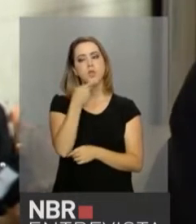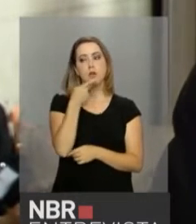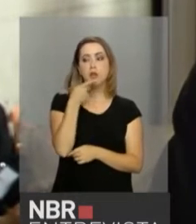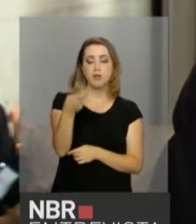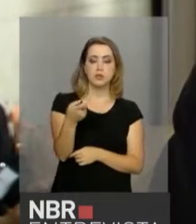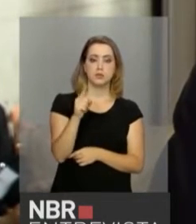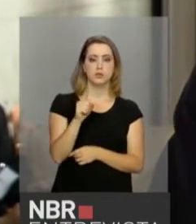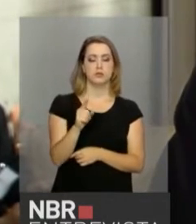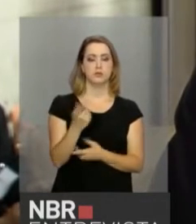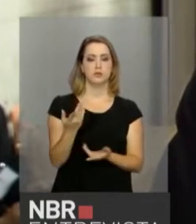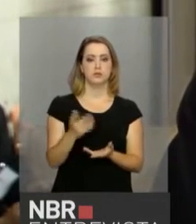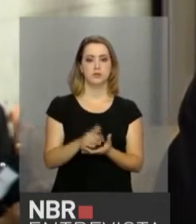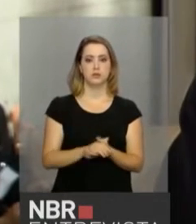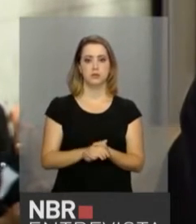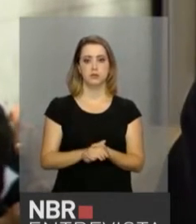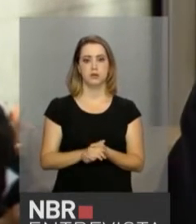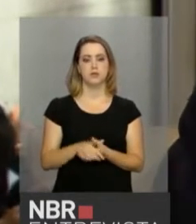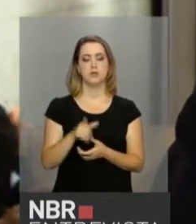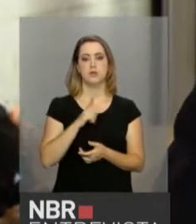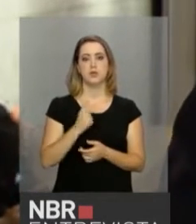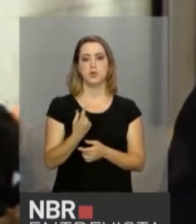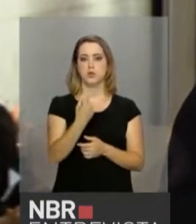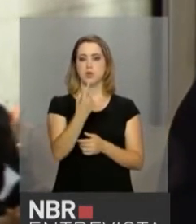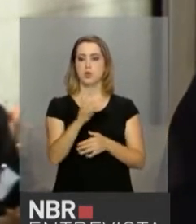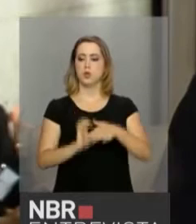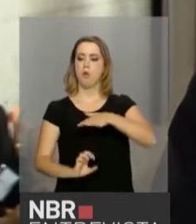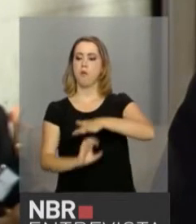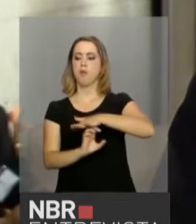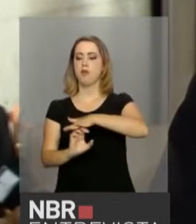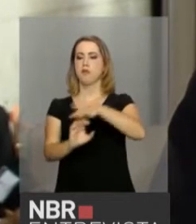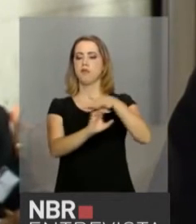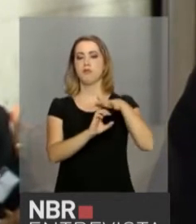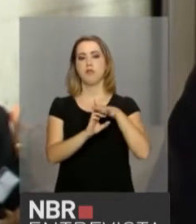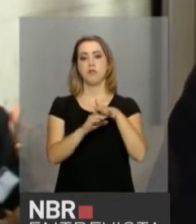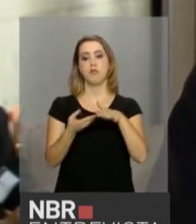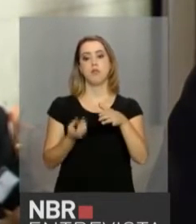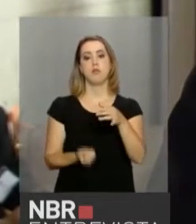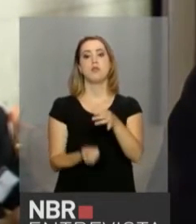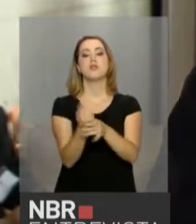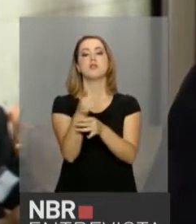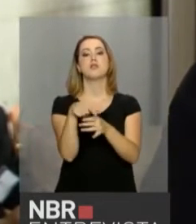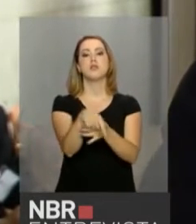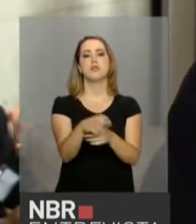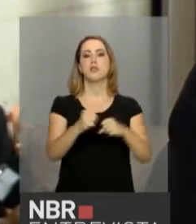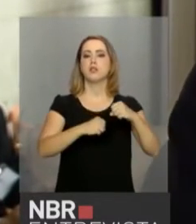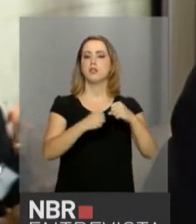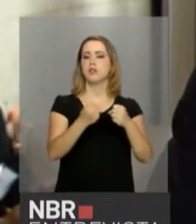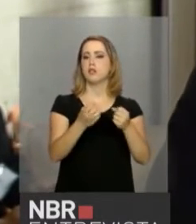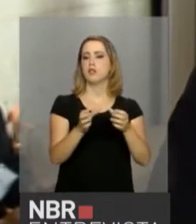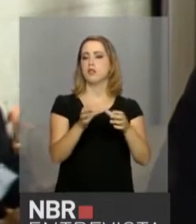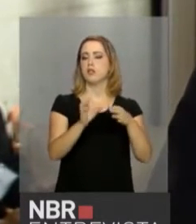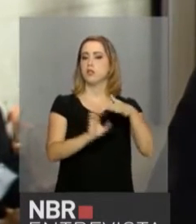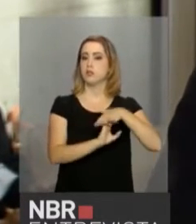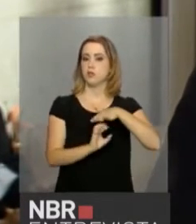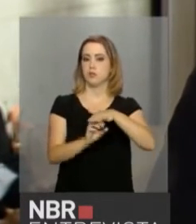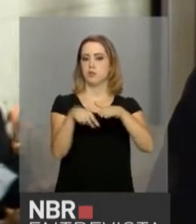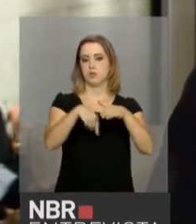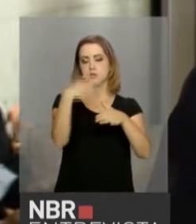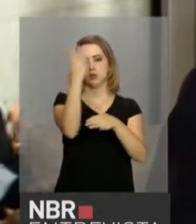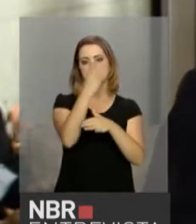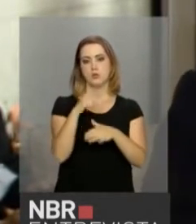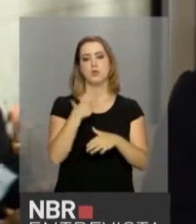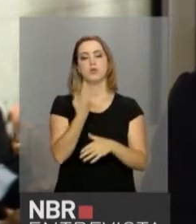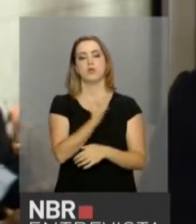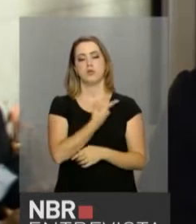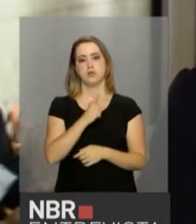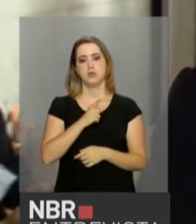uma vez a um concessionário uma vez alguém que faz um empreendimento nós temos a a carga suficiente para ser transportado